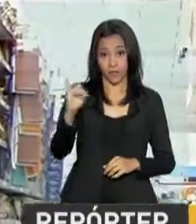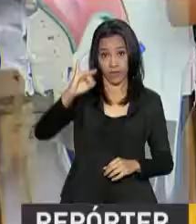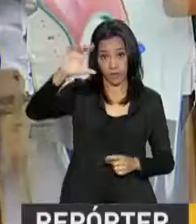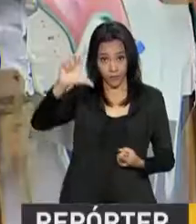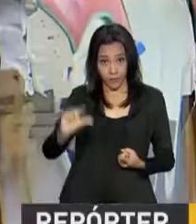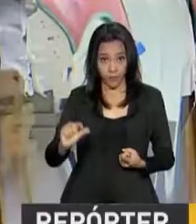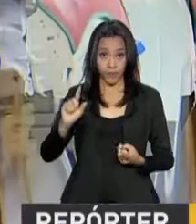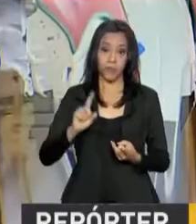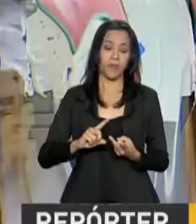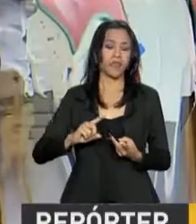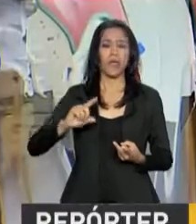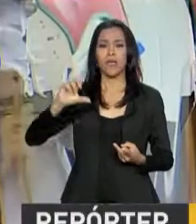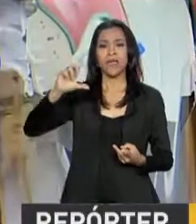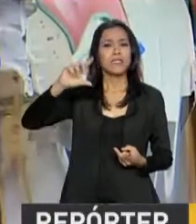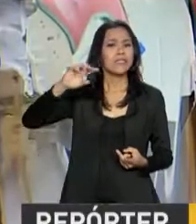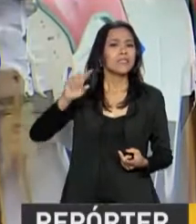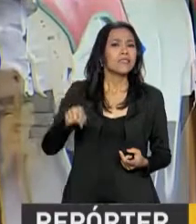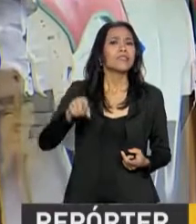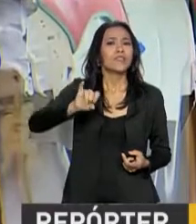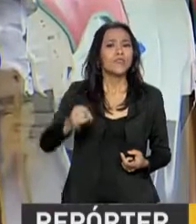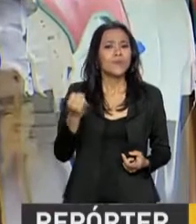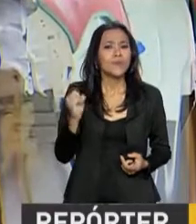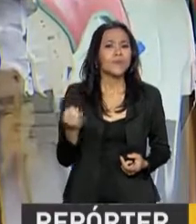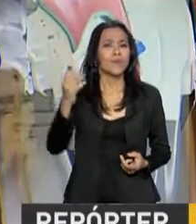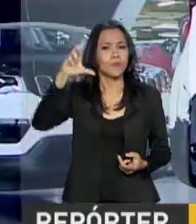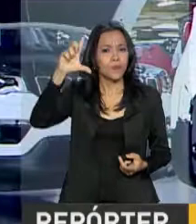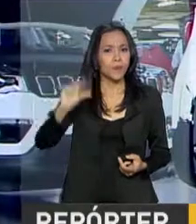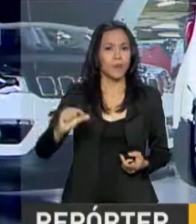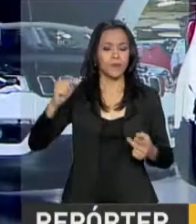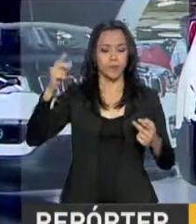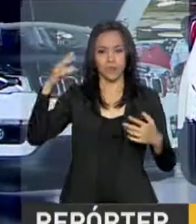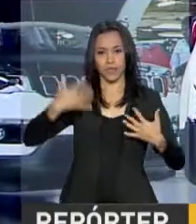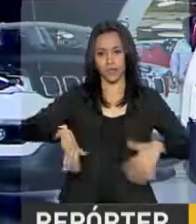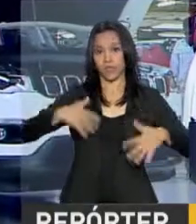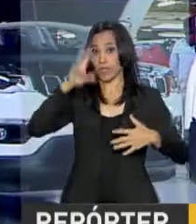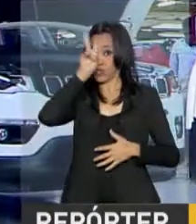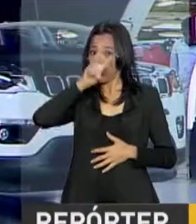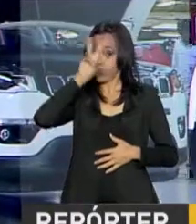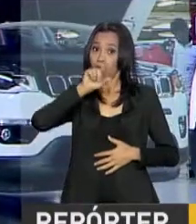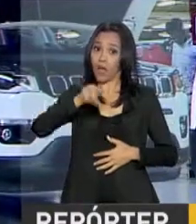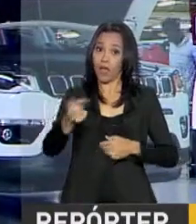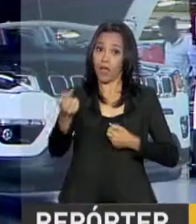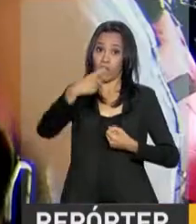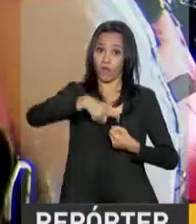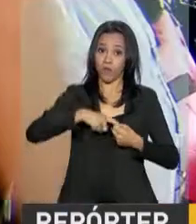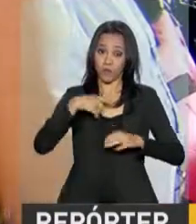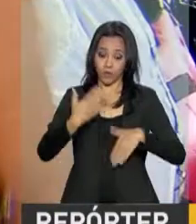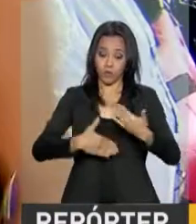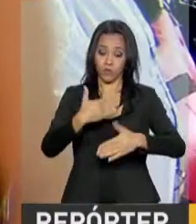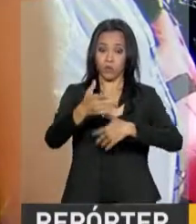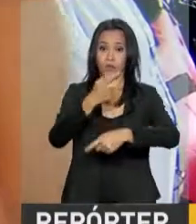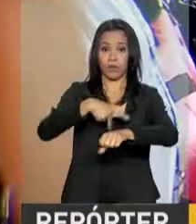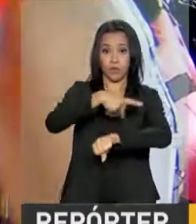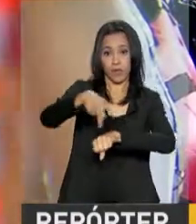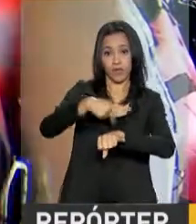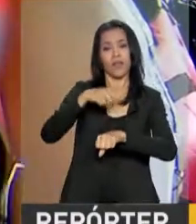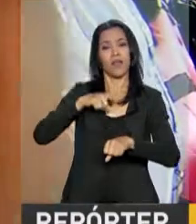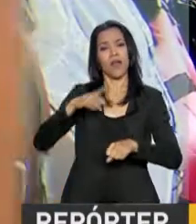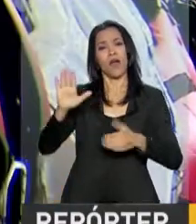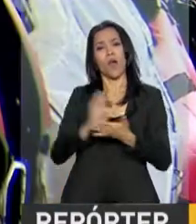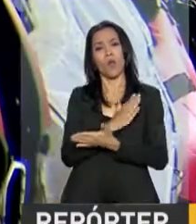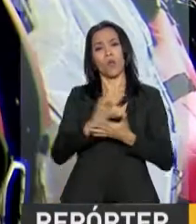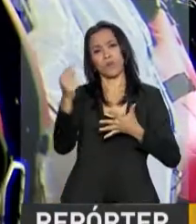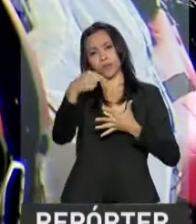queda a menor taxa básica de juros da história retomada do crescimento do país essas são algumas das